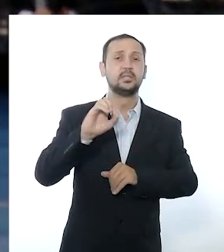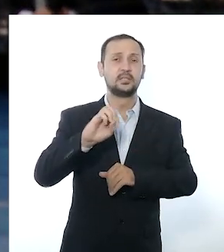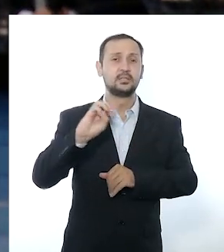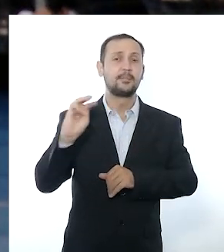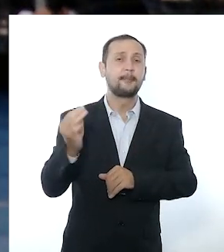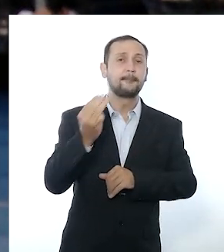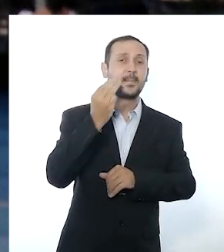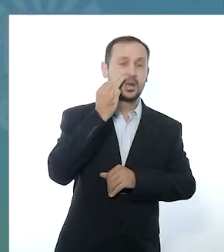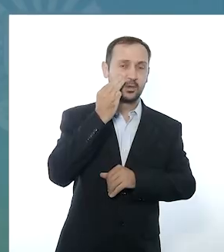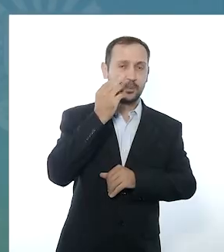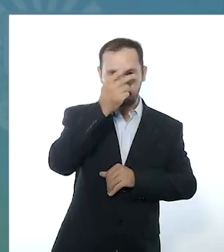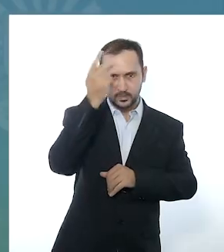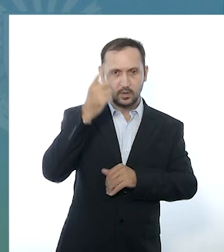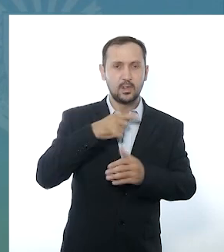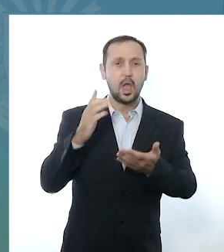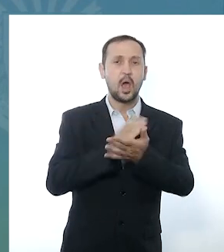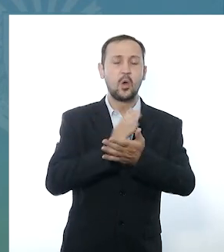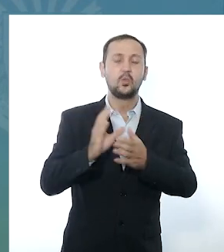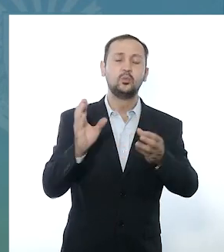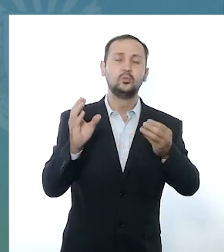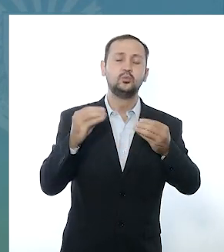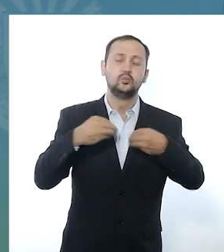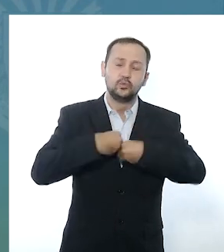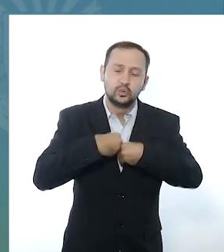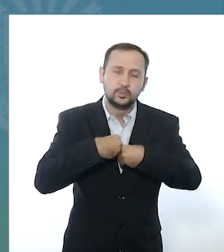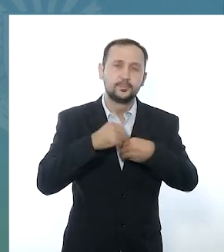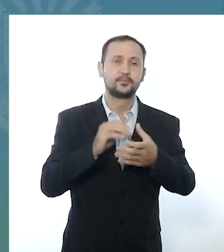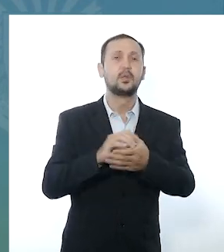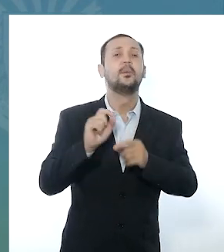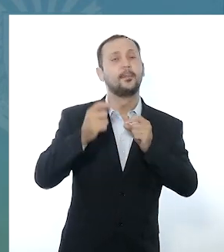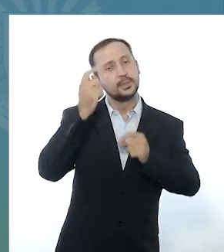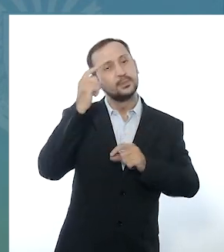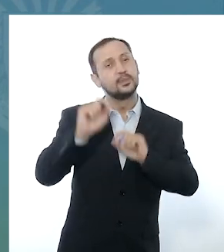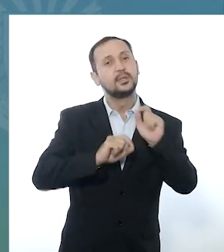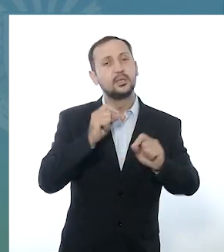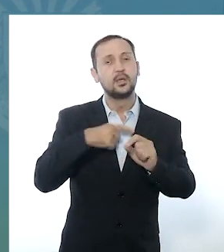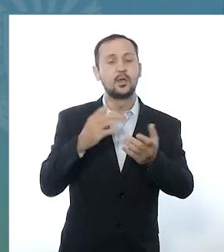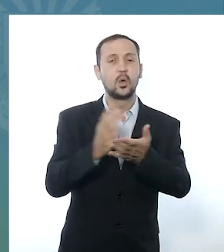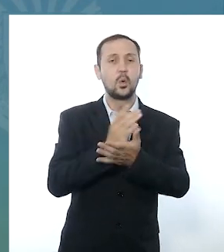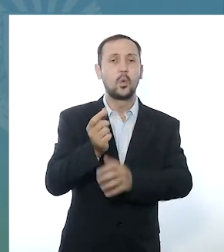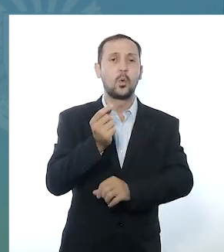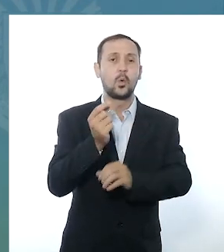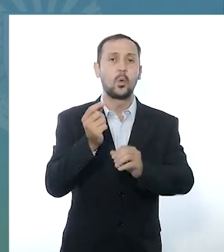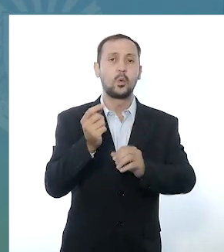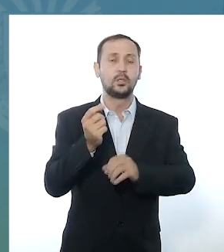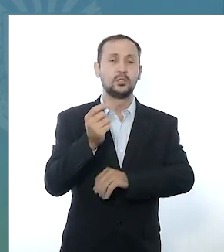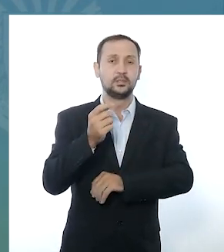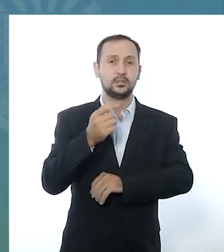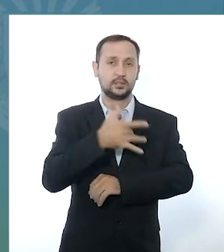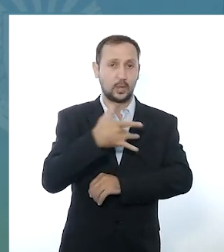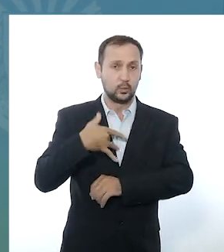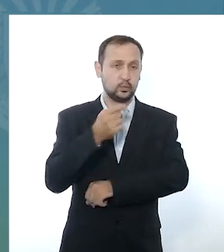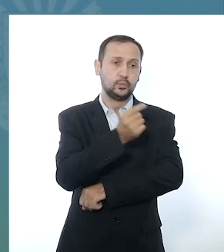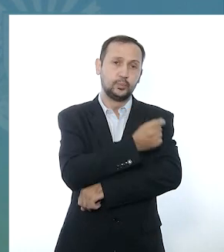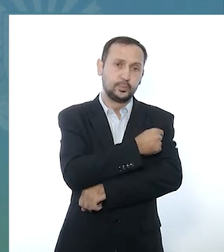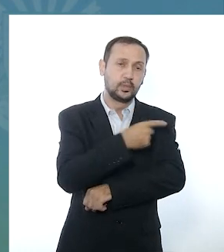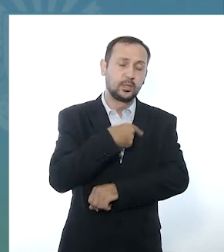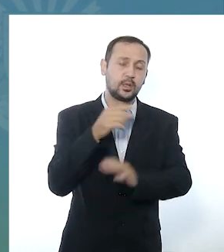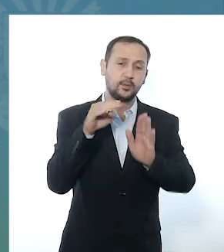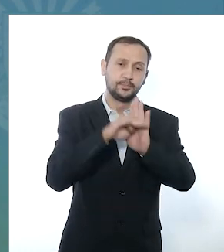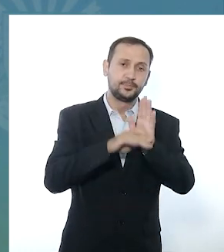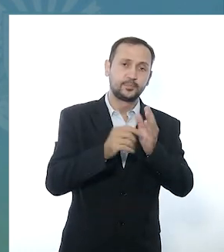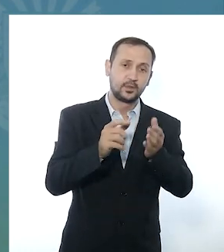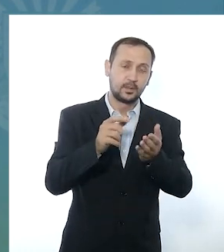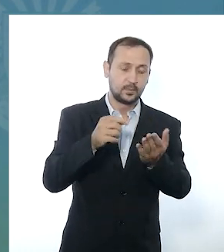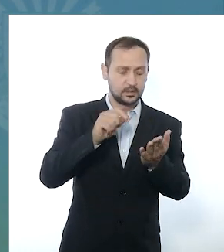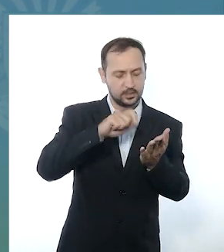algum tipo de autismo. A ideia inicial é de que os postos de saúde tenham esse formulário aplicado,